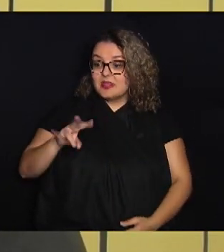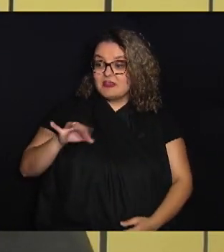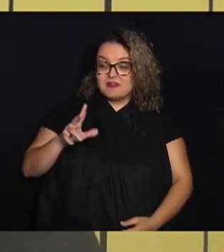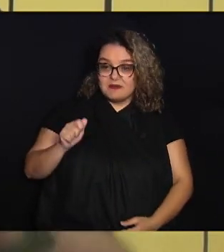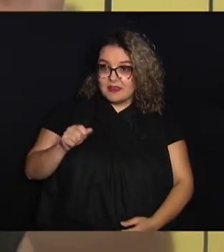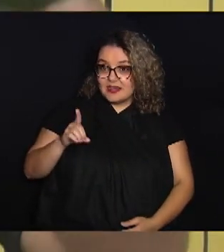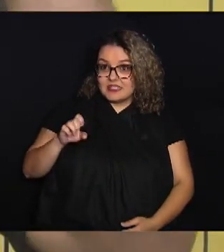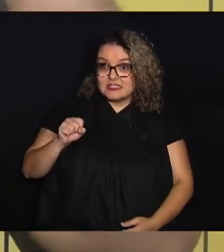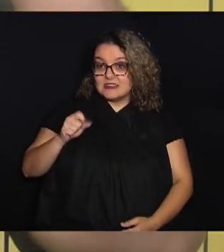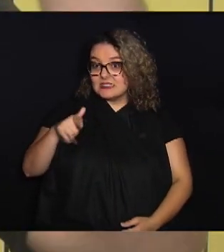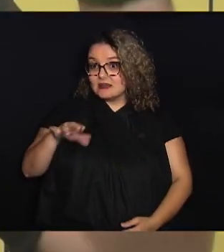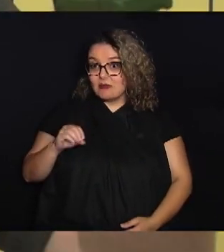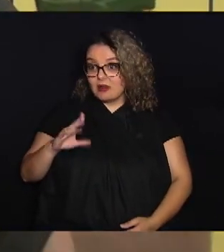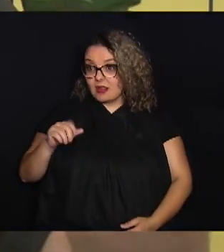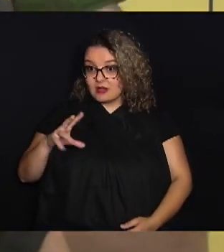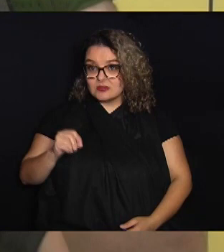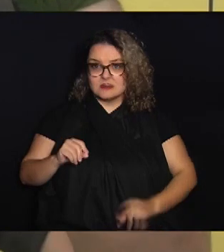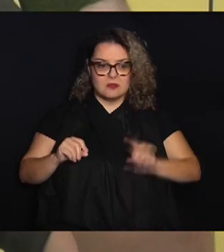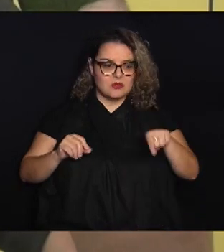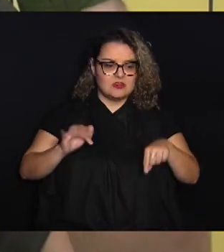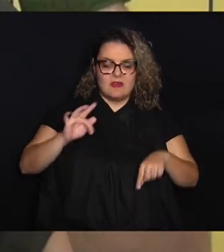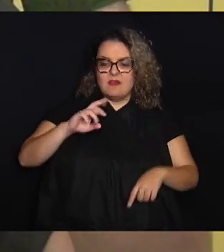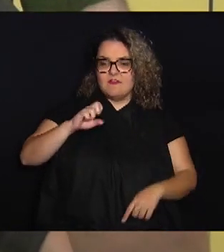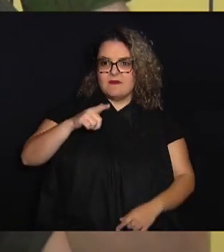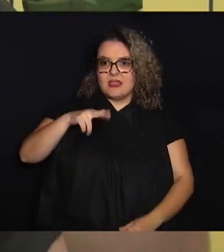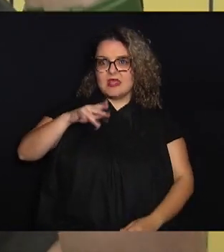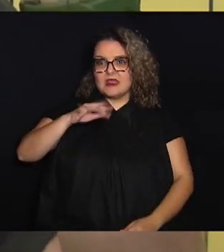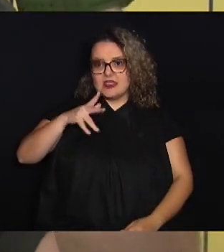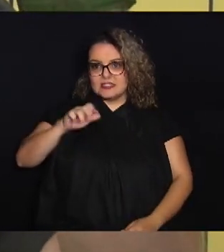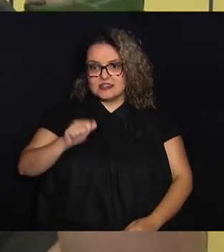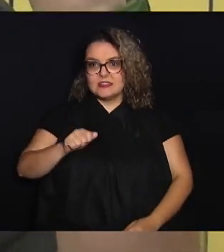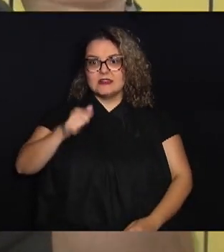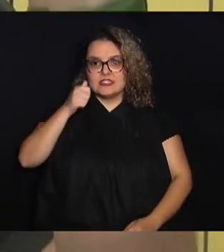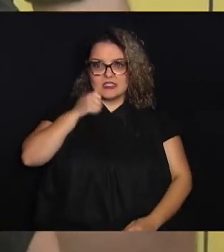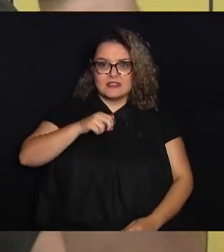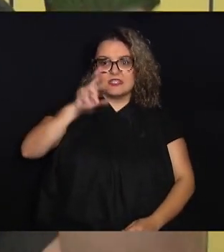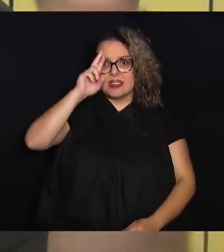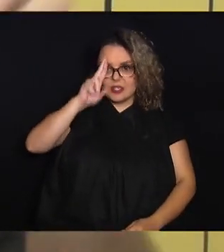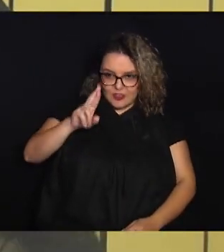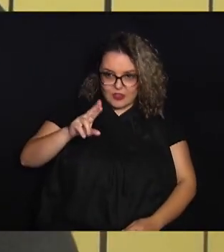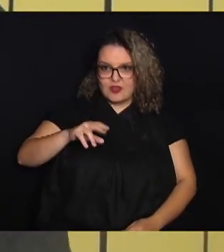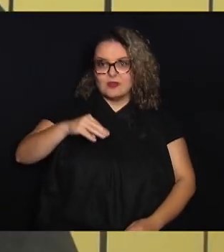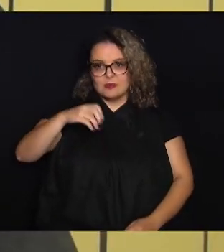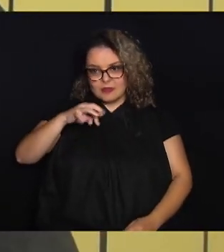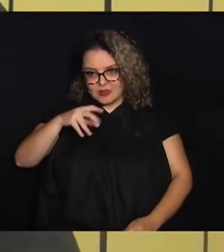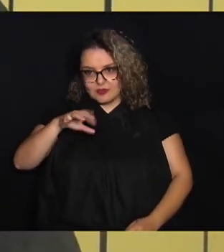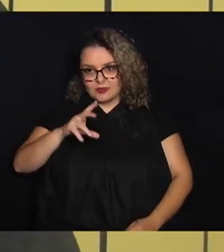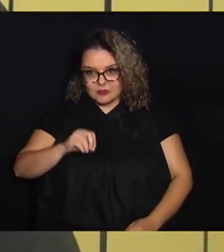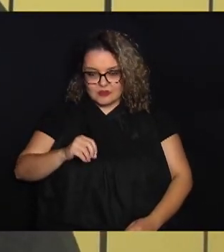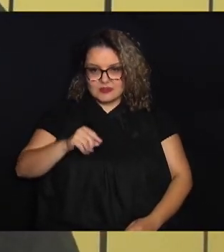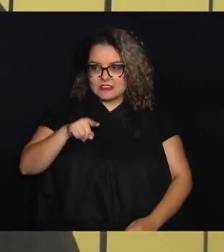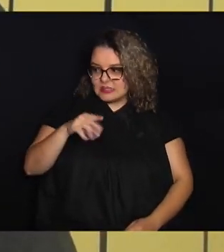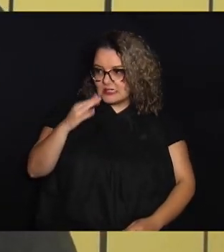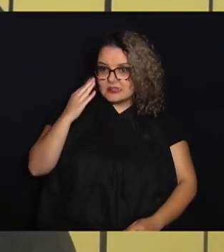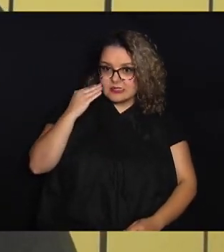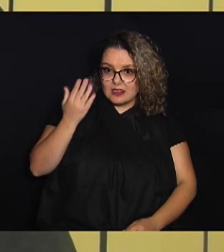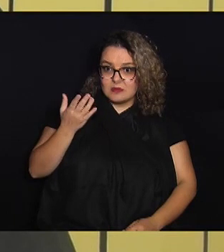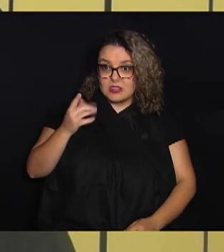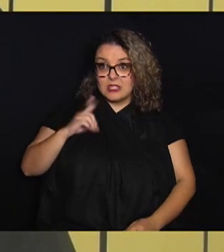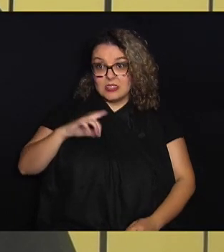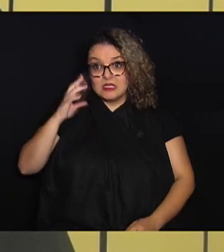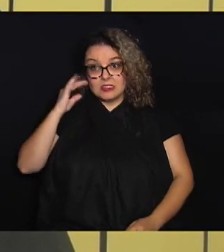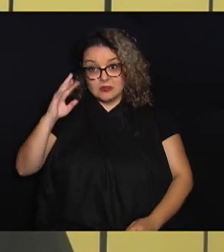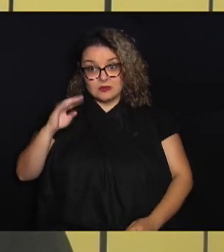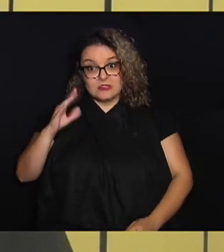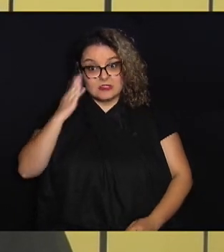para um lugar que se chamava Freguesia da Senhora da Conceição das Campinas, do Mato Grosso. Você sabe ou não, Sidney? Tem teorias, a gente sabe